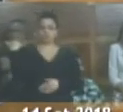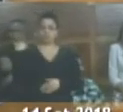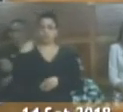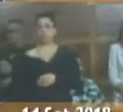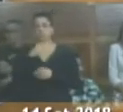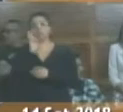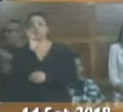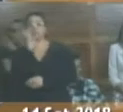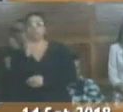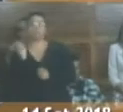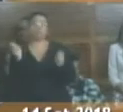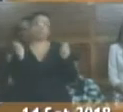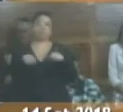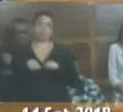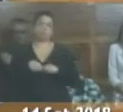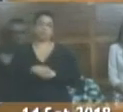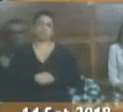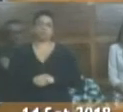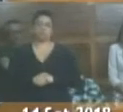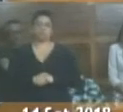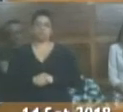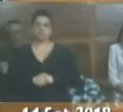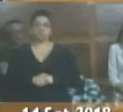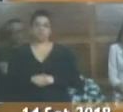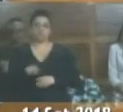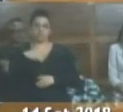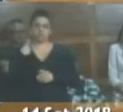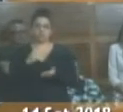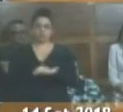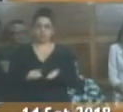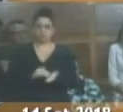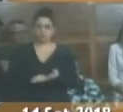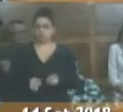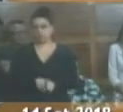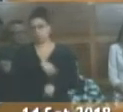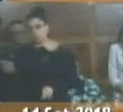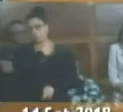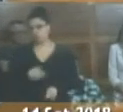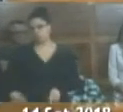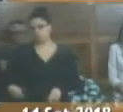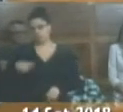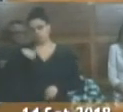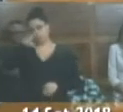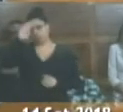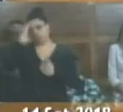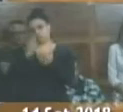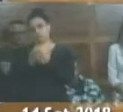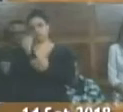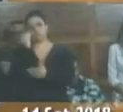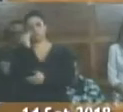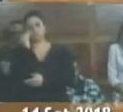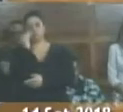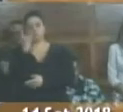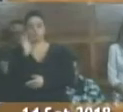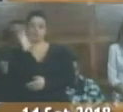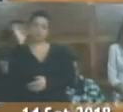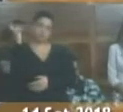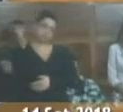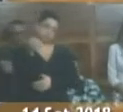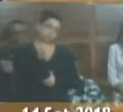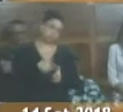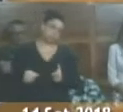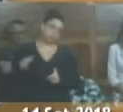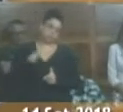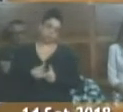que, o que for possível, para a nossa secretaria, para o governo, eu acredito que nós vamos procurar atender. As demandas que foram levantadas